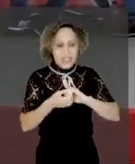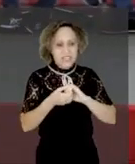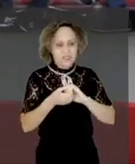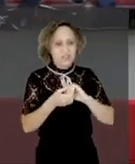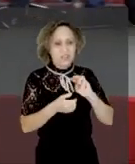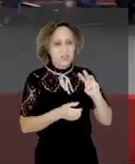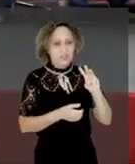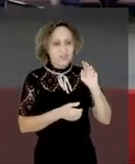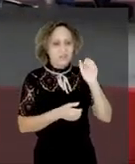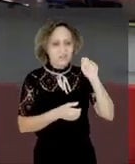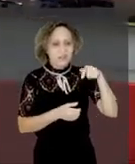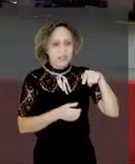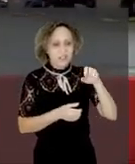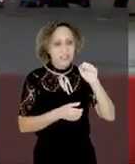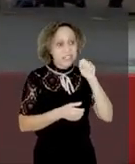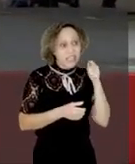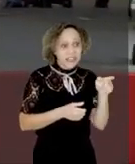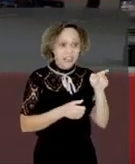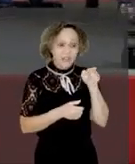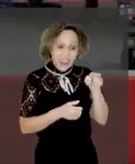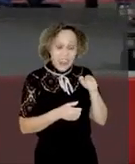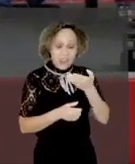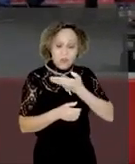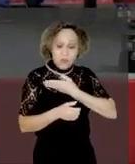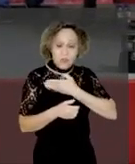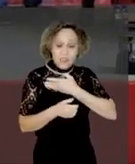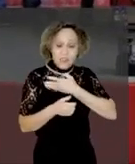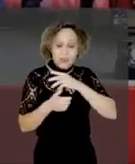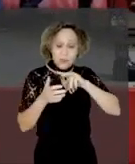a todas. E eu quero aqui